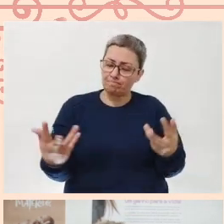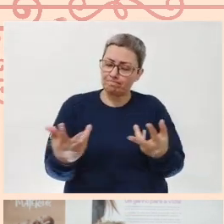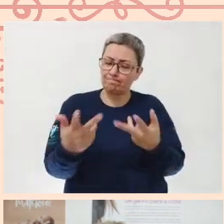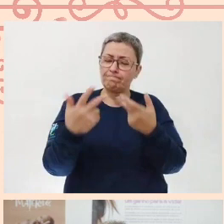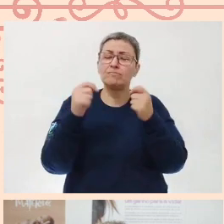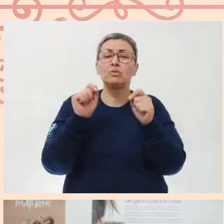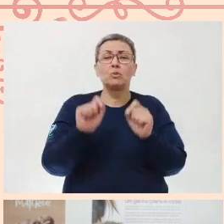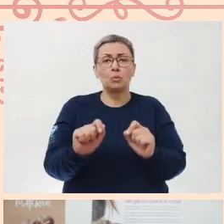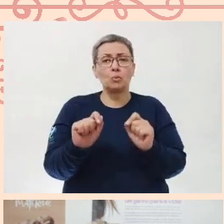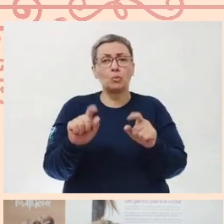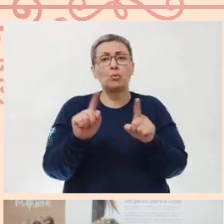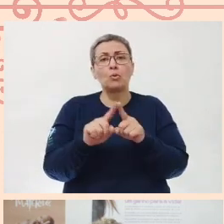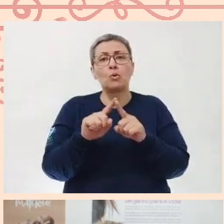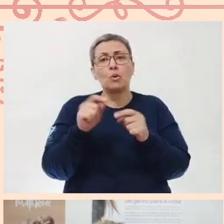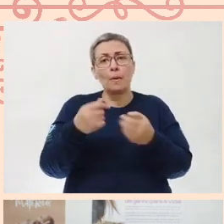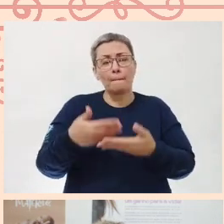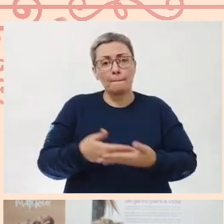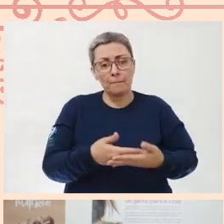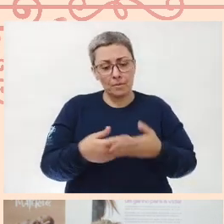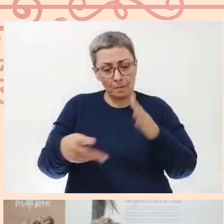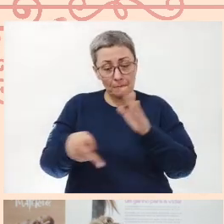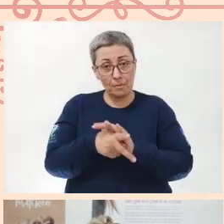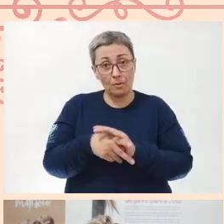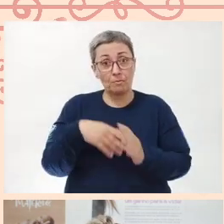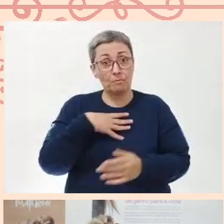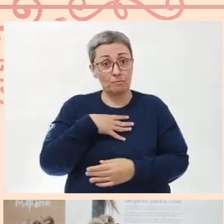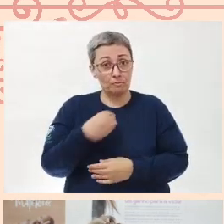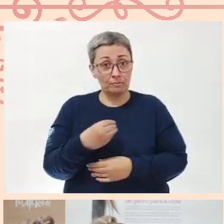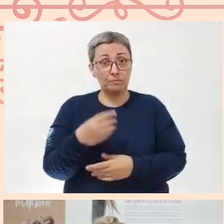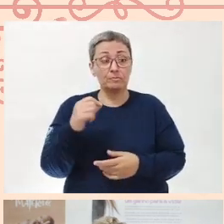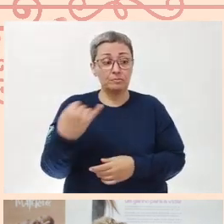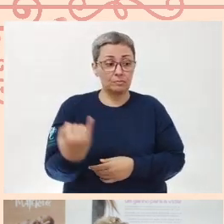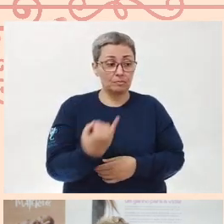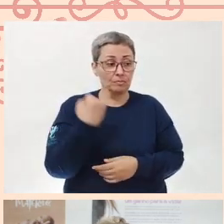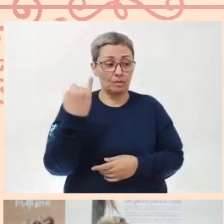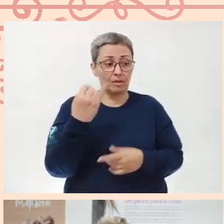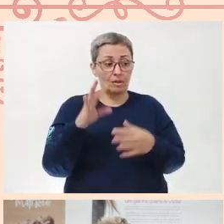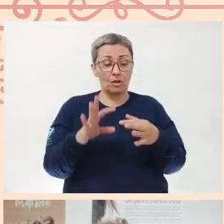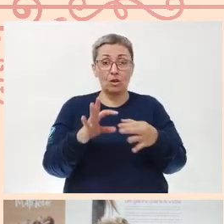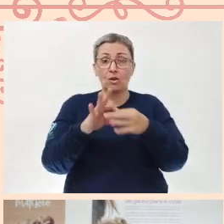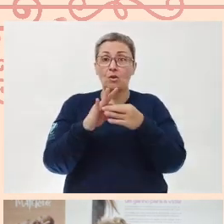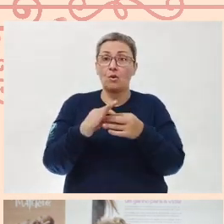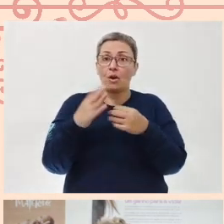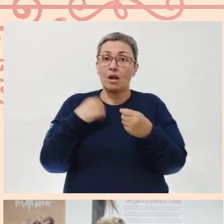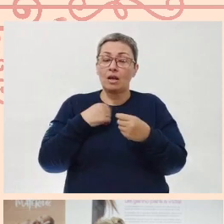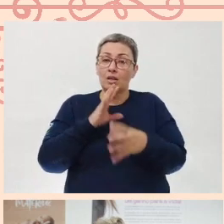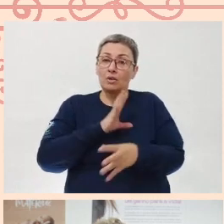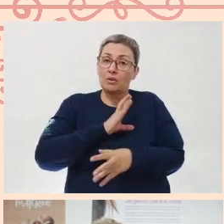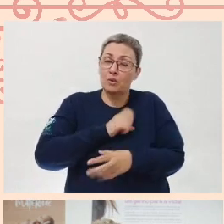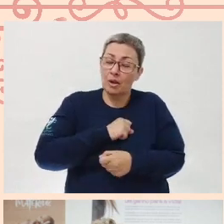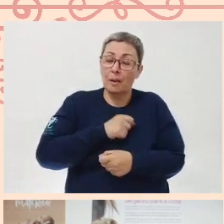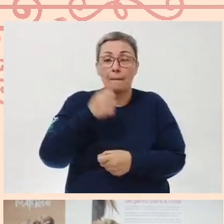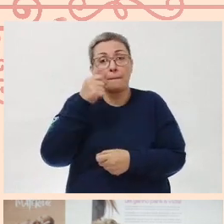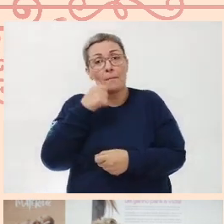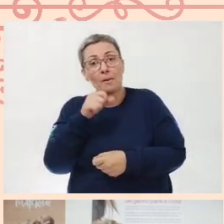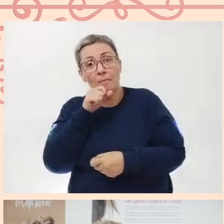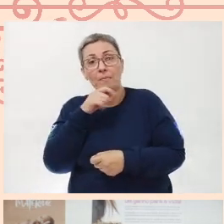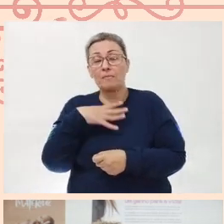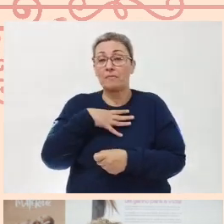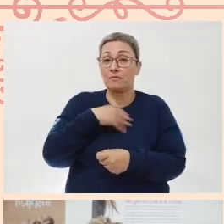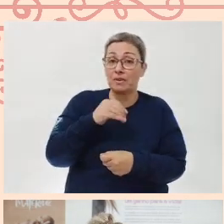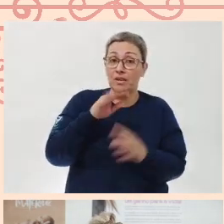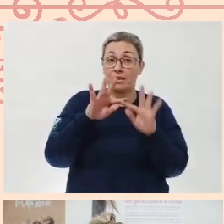rica e preciosa que é para o seu próprio filho. A importância do elo afetivo, mãe, filho